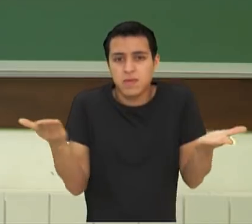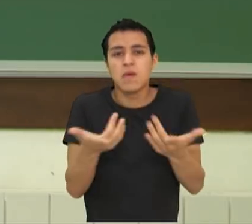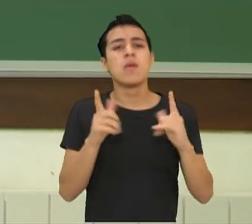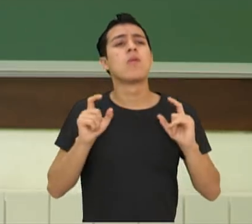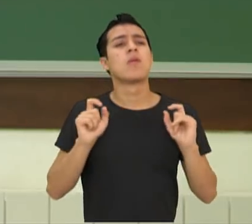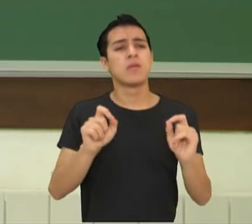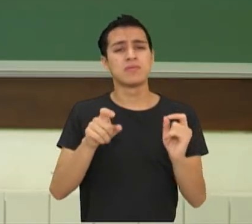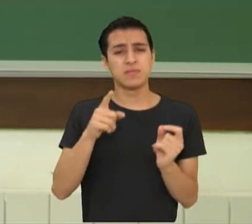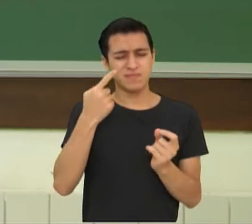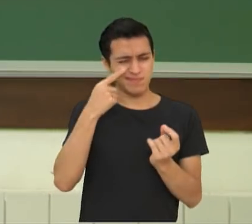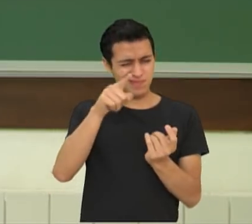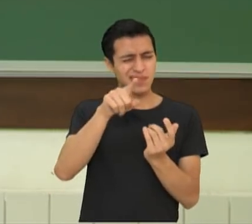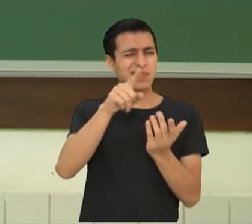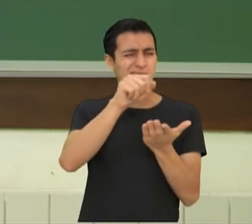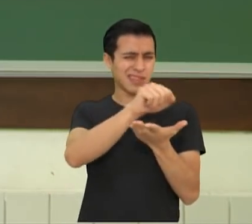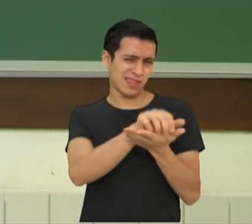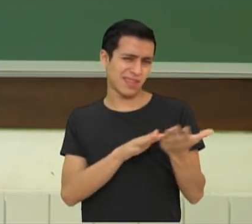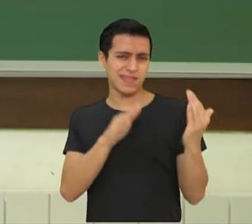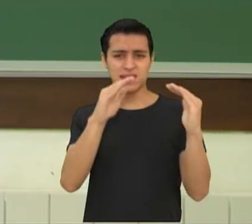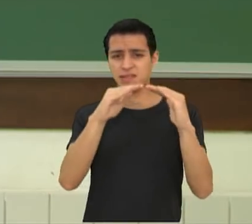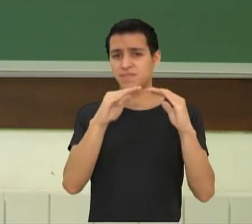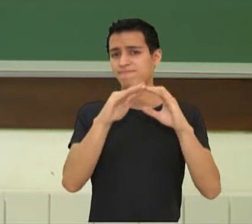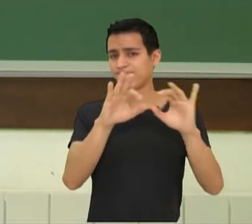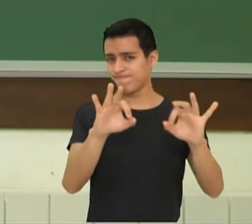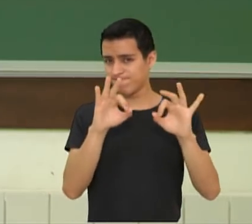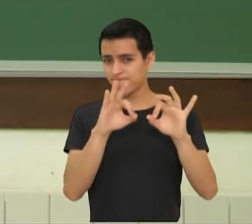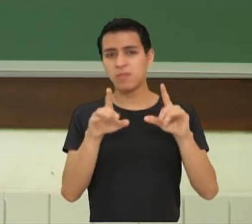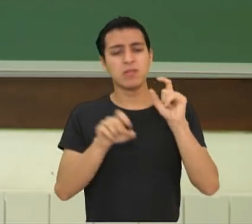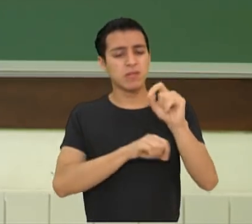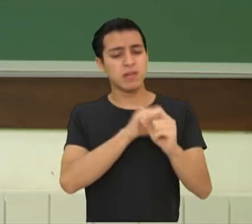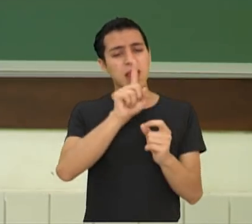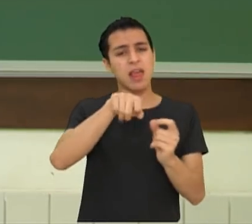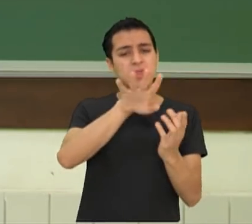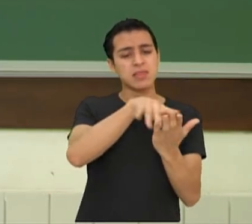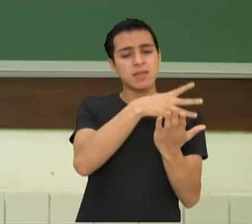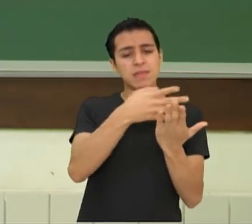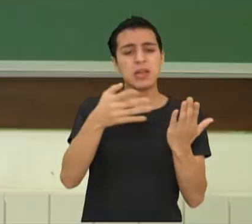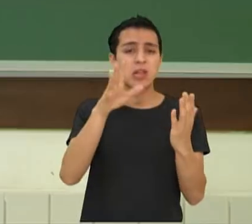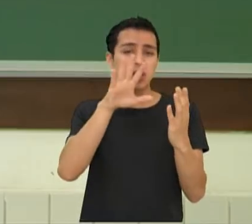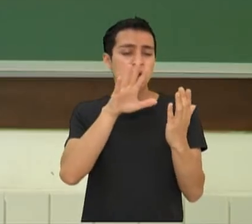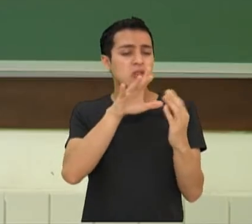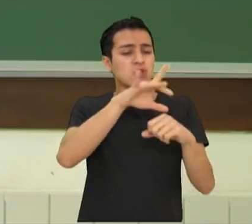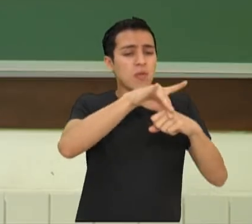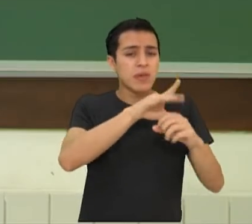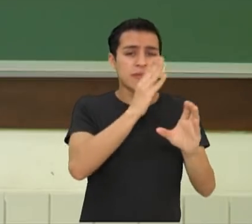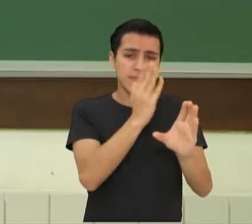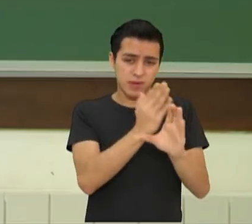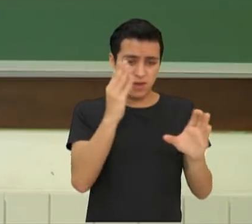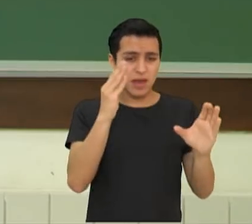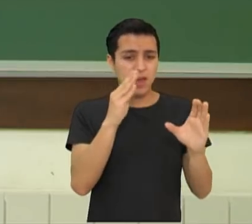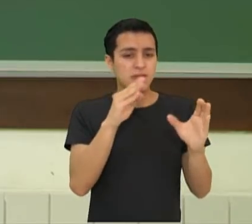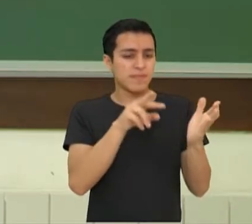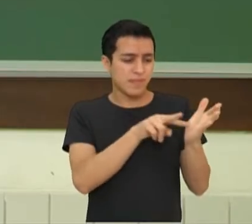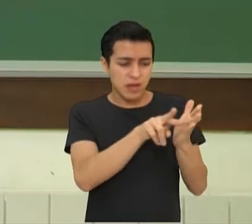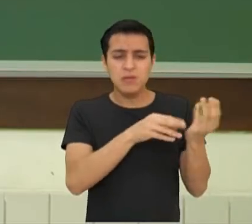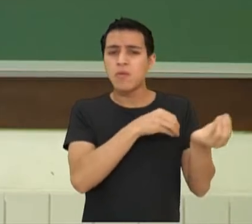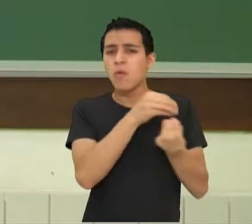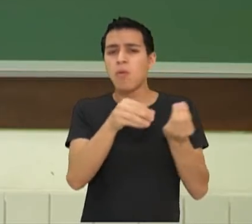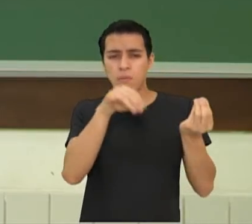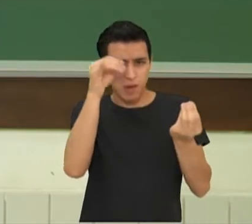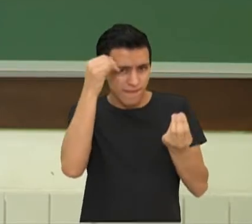vai fazer aquela tarefinha de casa, a tabela com as doenças causadas por bactérias, os seus meios